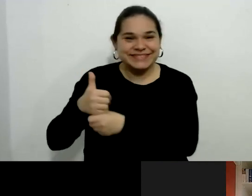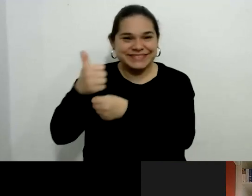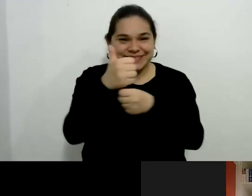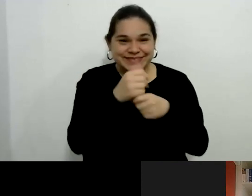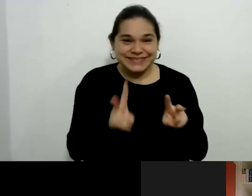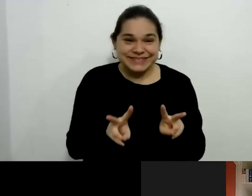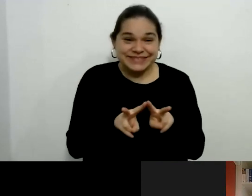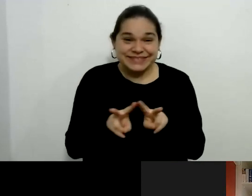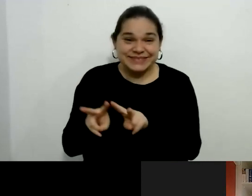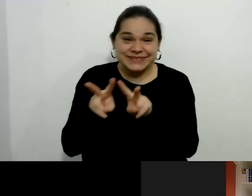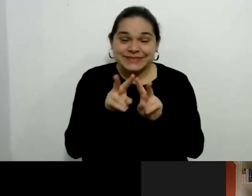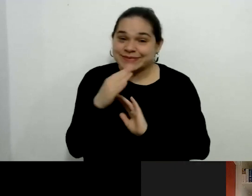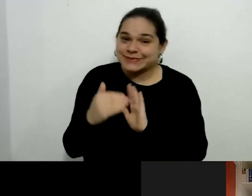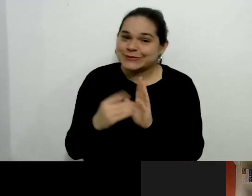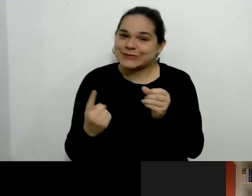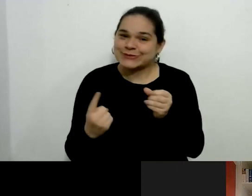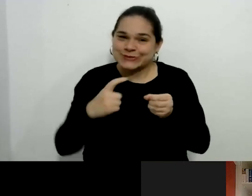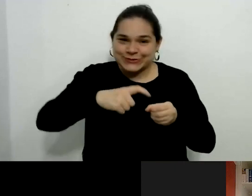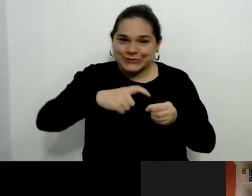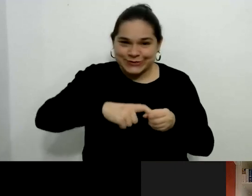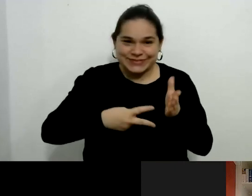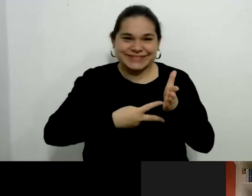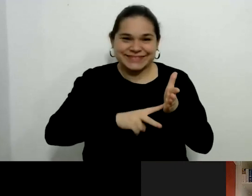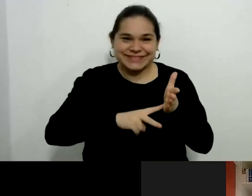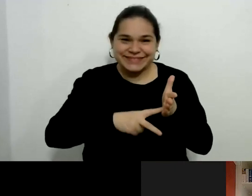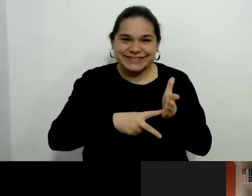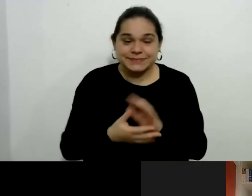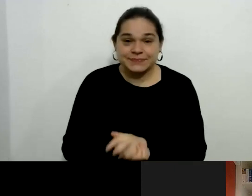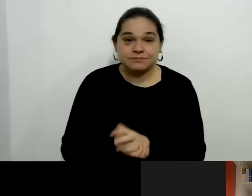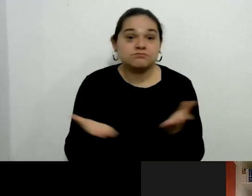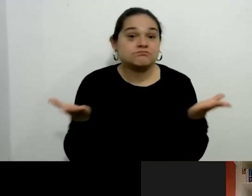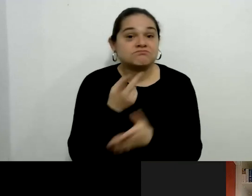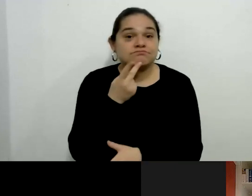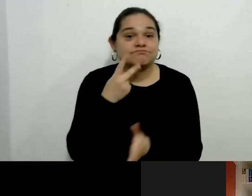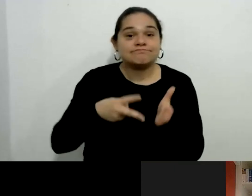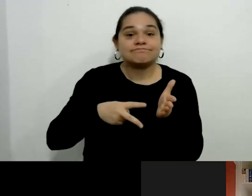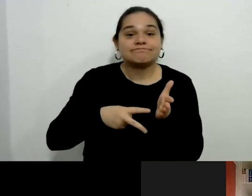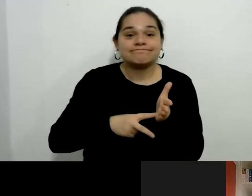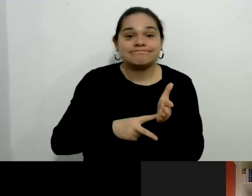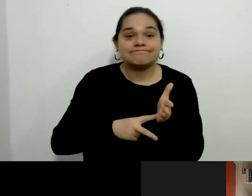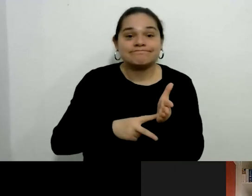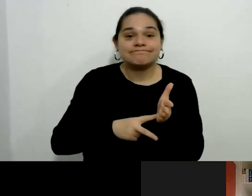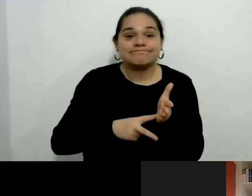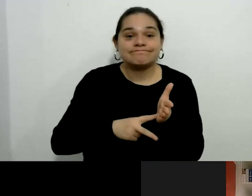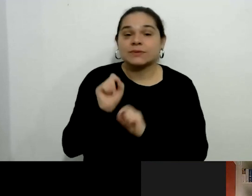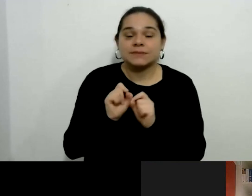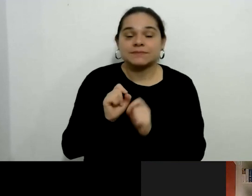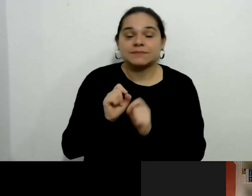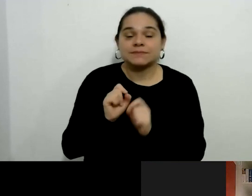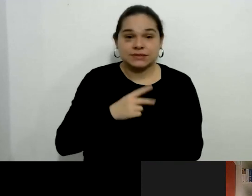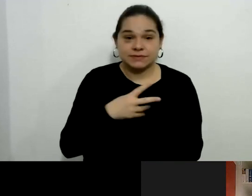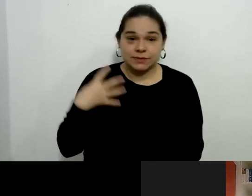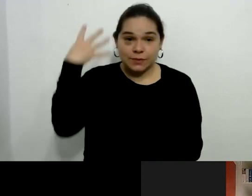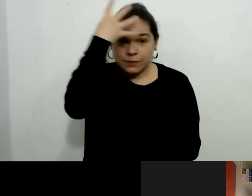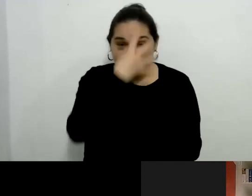sócios que estejam acompanhando. A gente vai falar hoje de Saúde 24 Horas, que é uma assistência médica que o sindicato